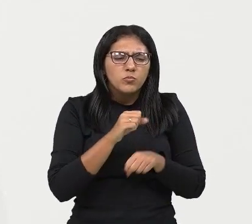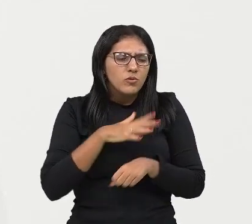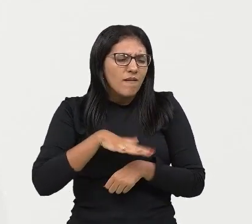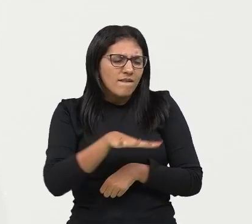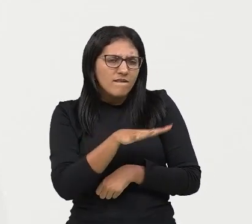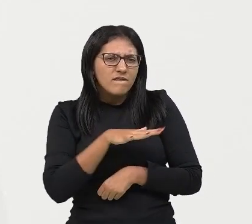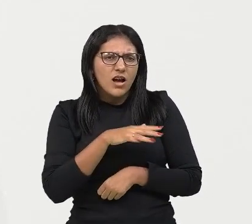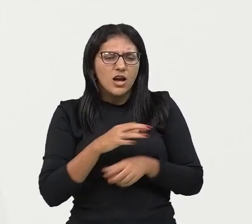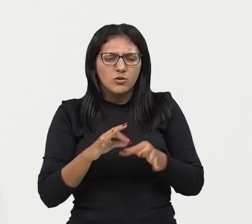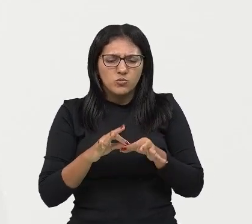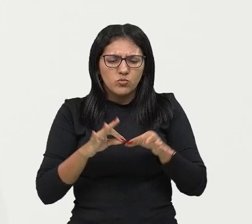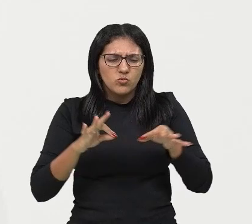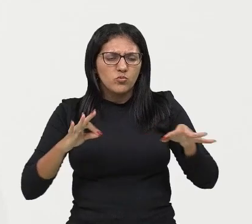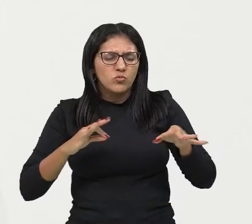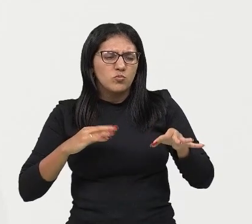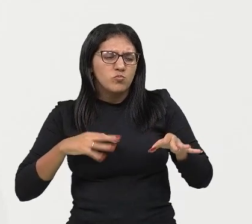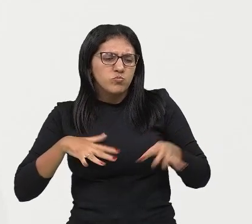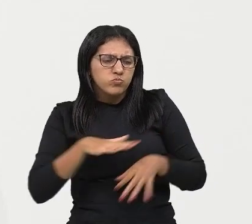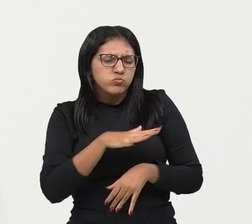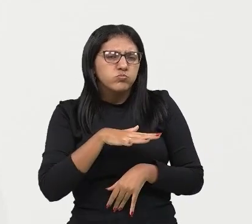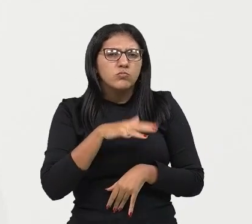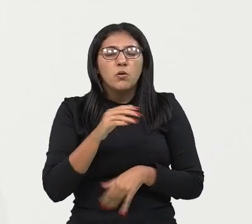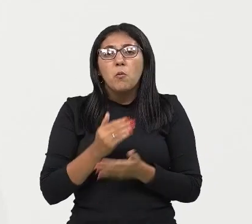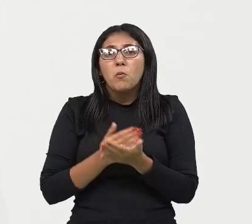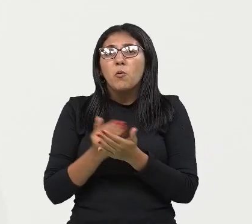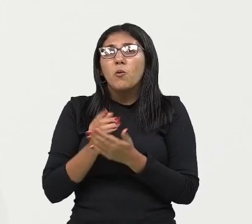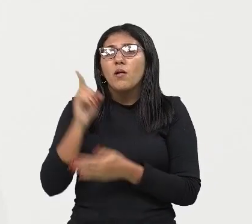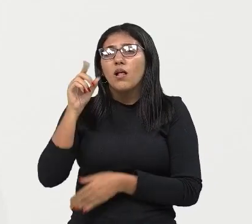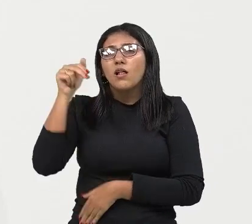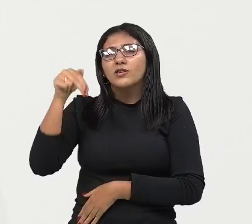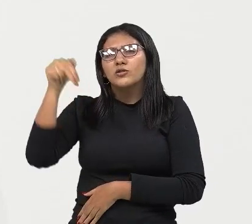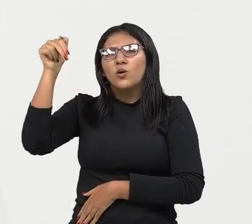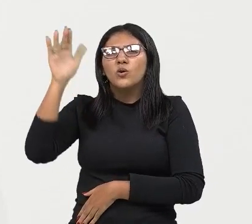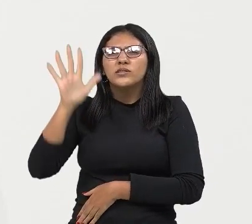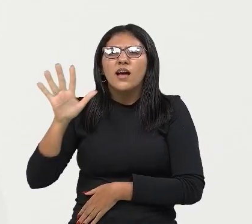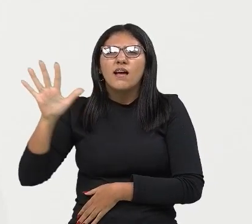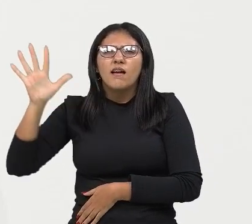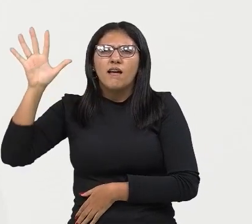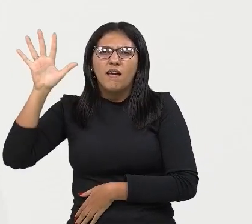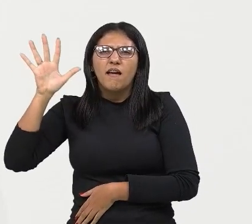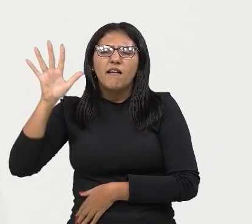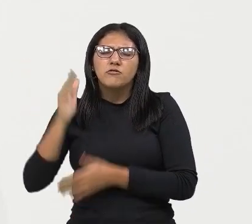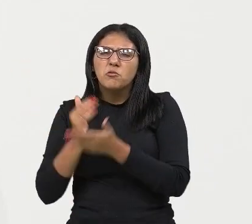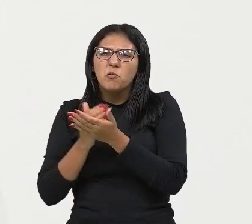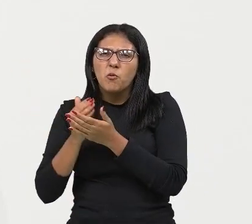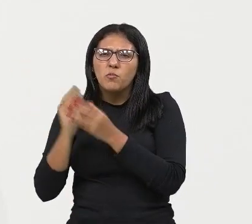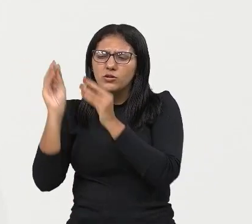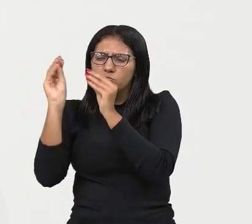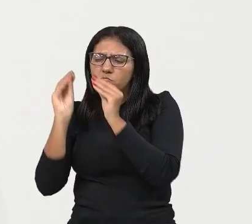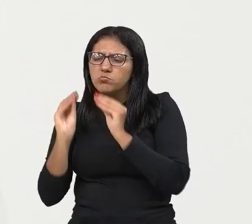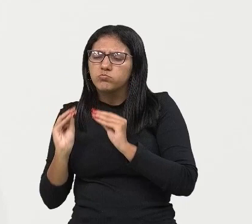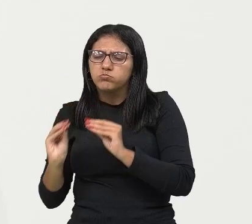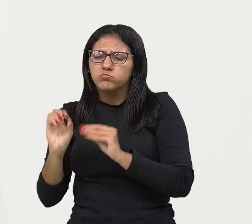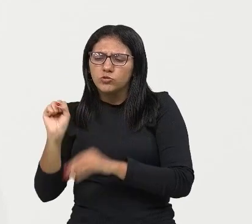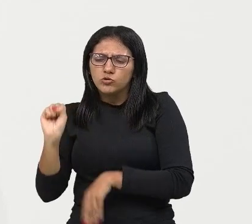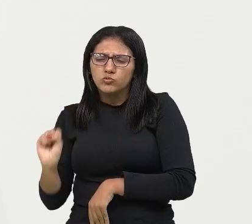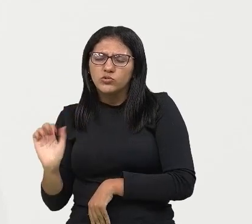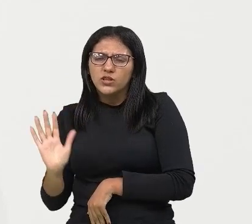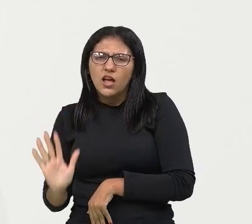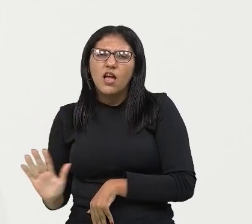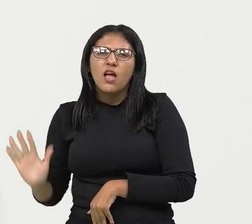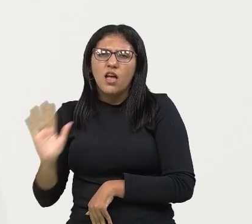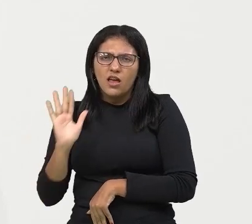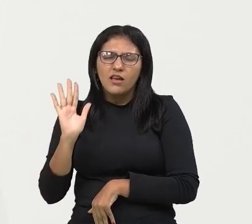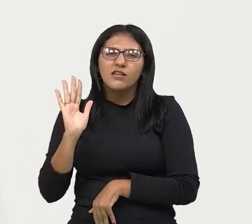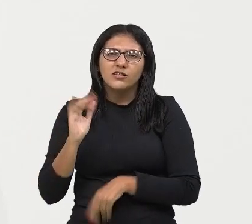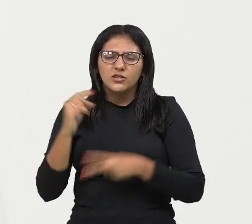território brasileiro, que começa lá no Nordeste, começa a ir para o Sudeste, né, com a exploração do pau-brasil,